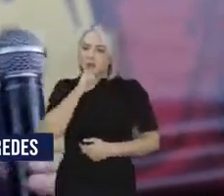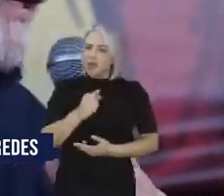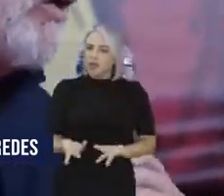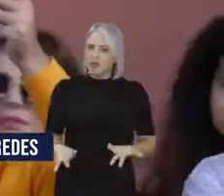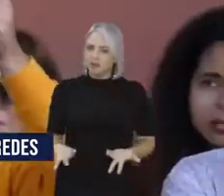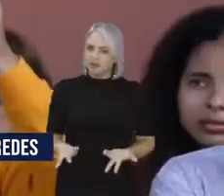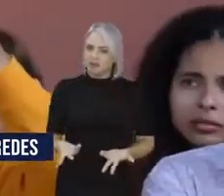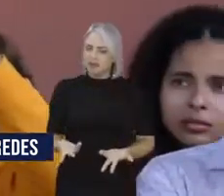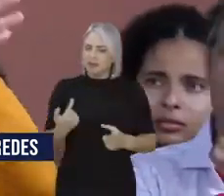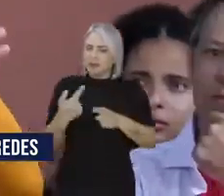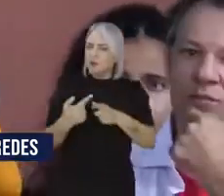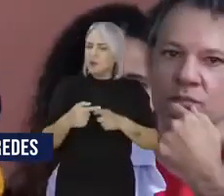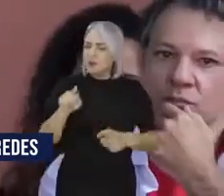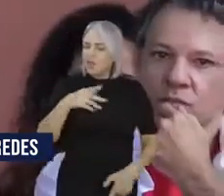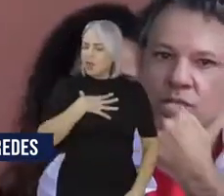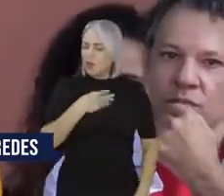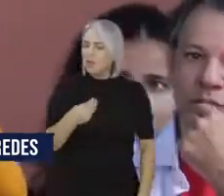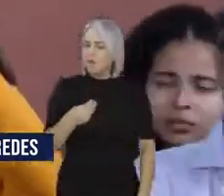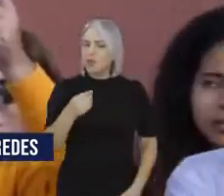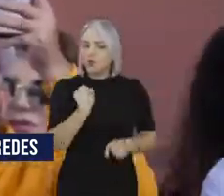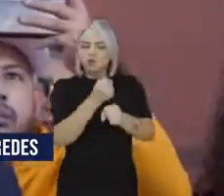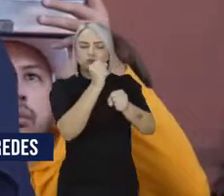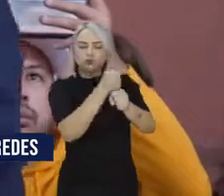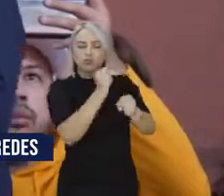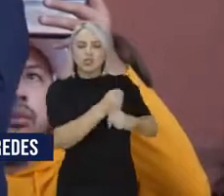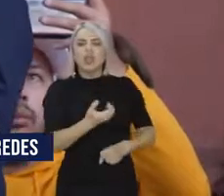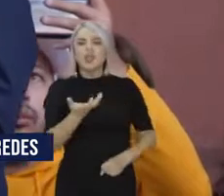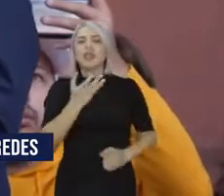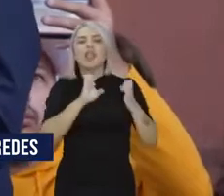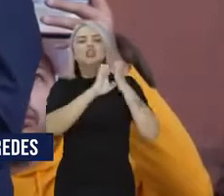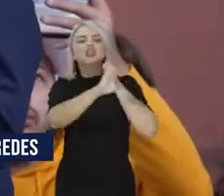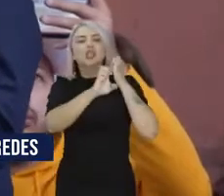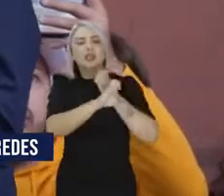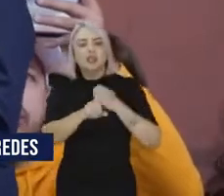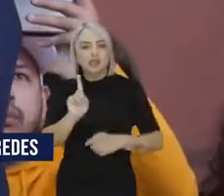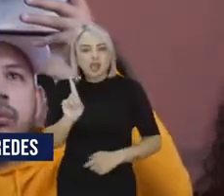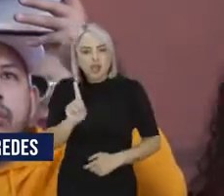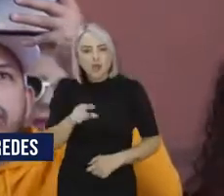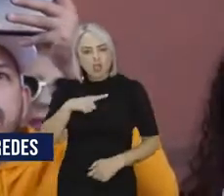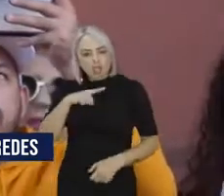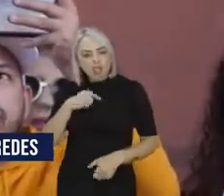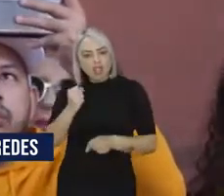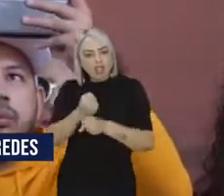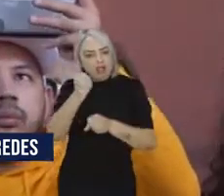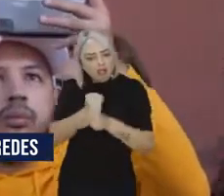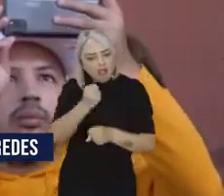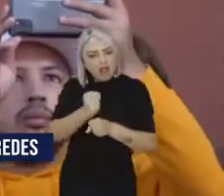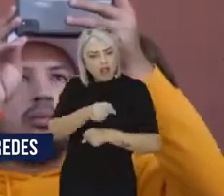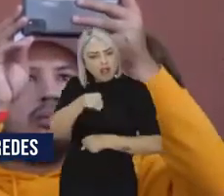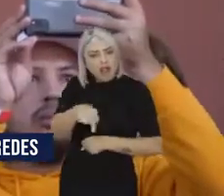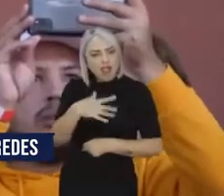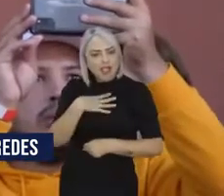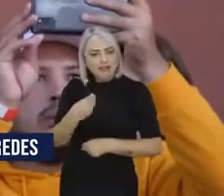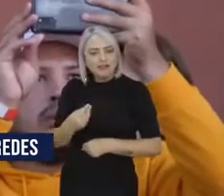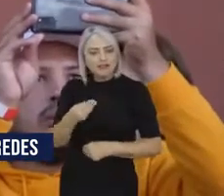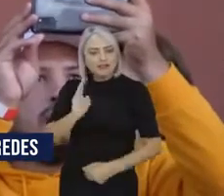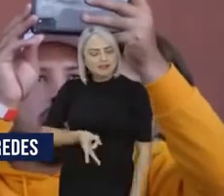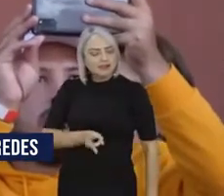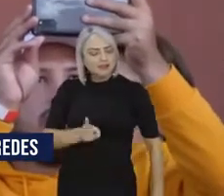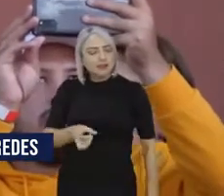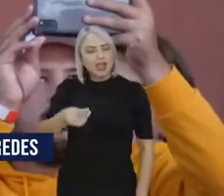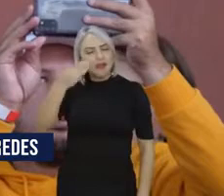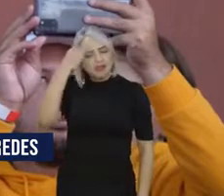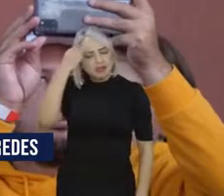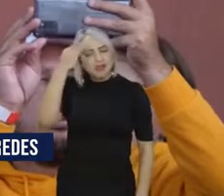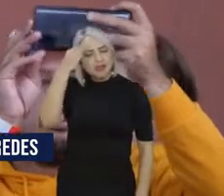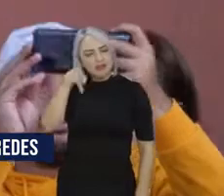do pedreiro tem que querer ser engenheiro? Ele tem que ser pedreiro. Era assim a mentalidade dessa gente.